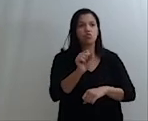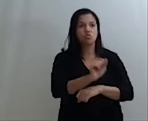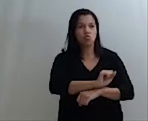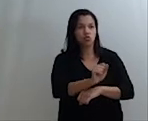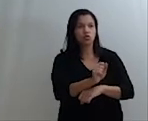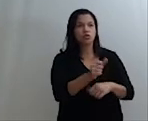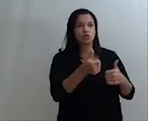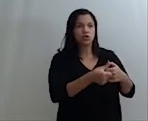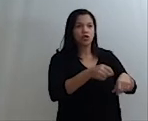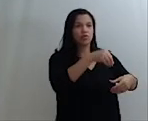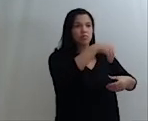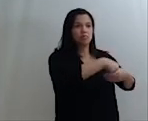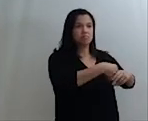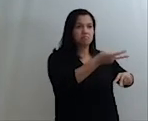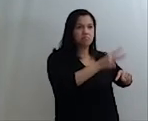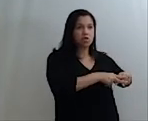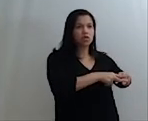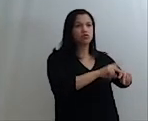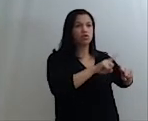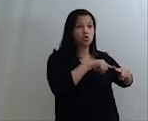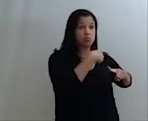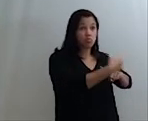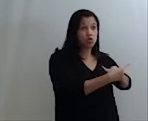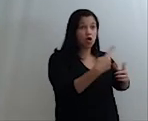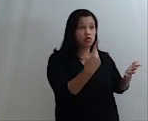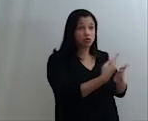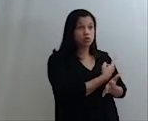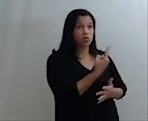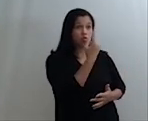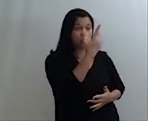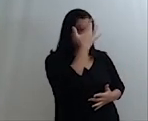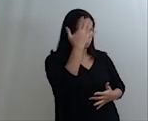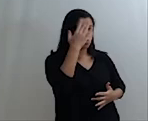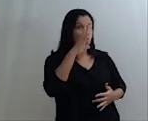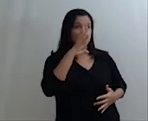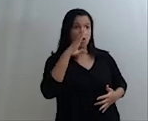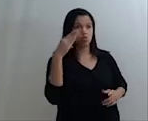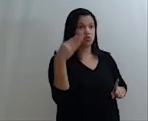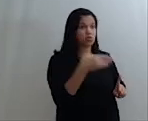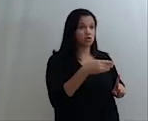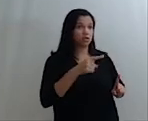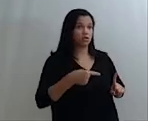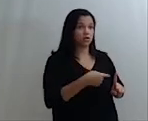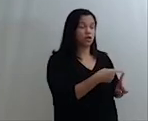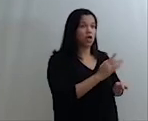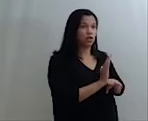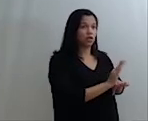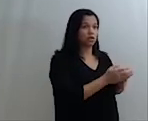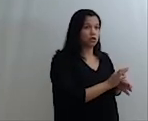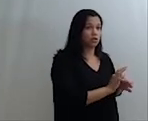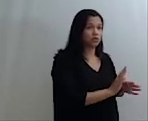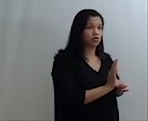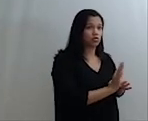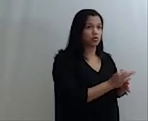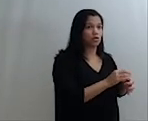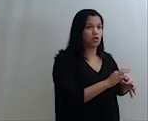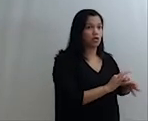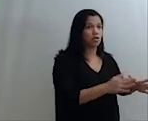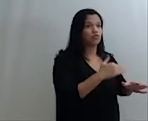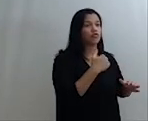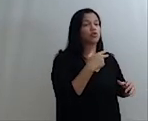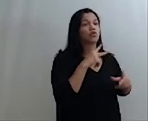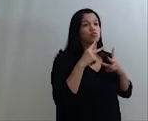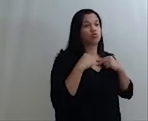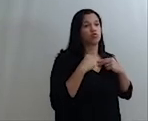crime foi mantido em cárcere somente foi liberada após a intervenção de um dos acusados com signos que esse mesmo motorista afirmou que um dos seus algozes portava um